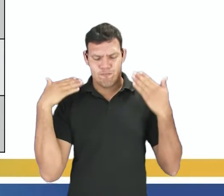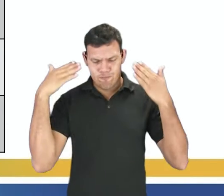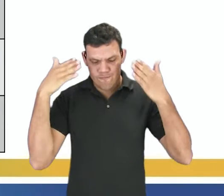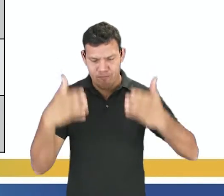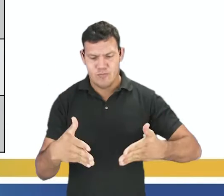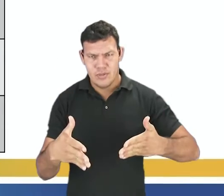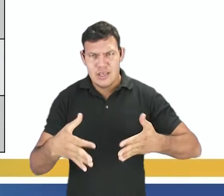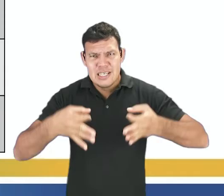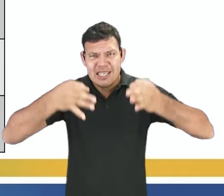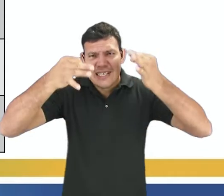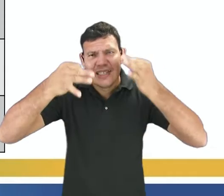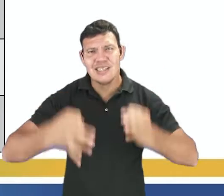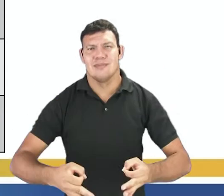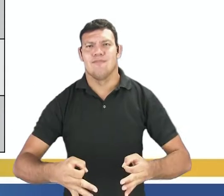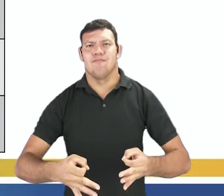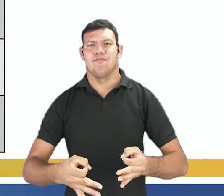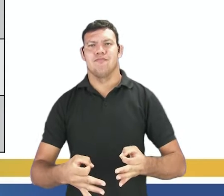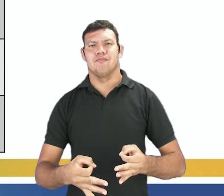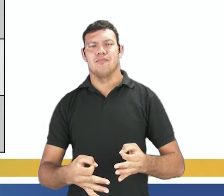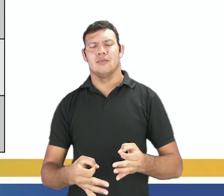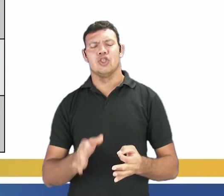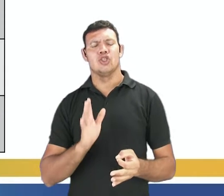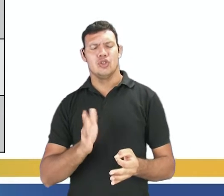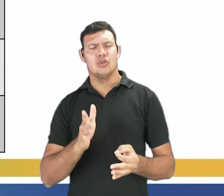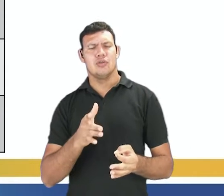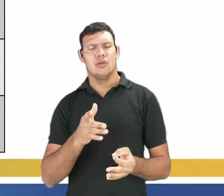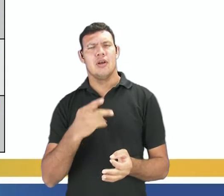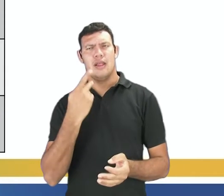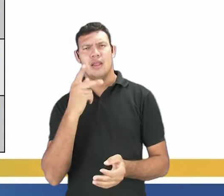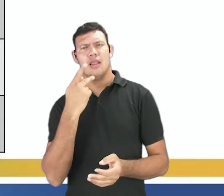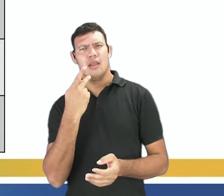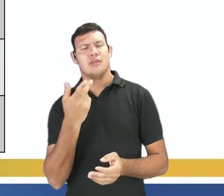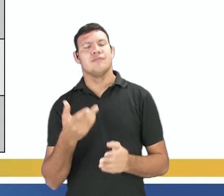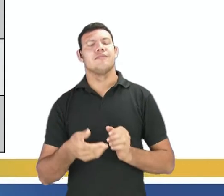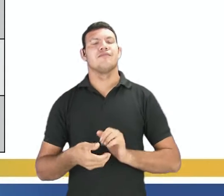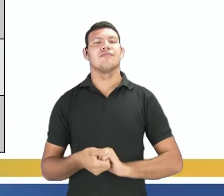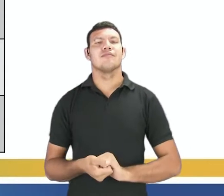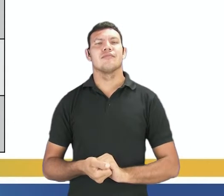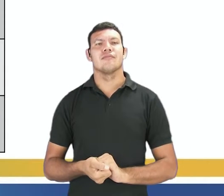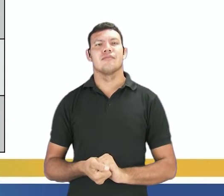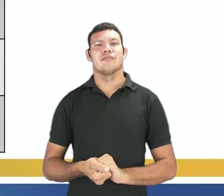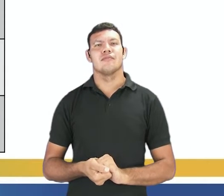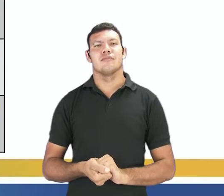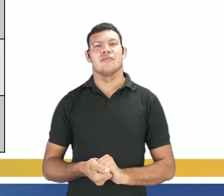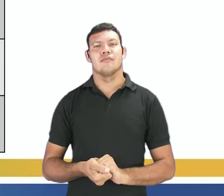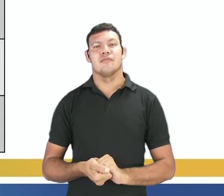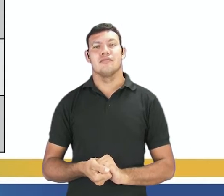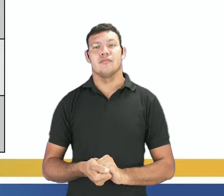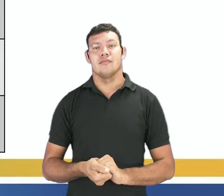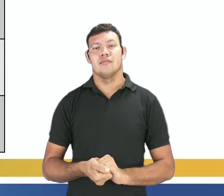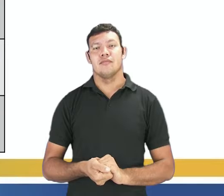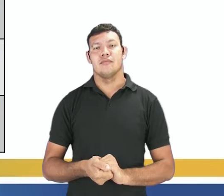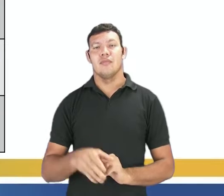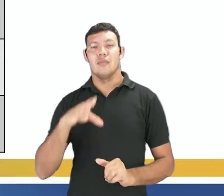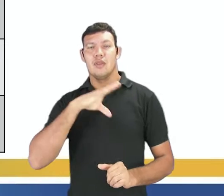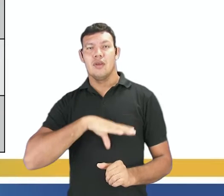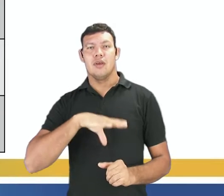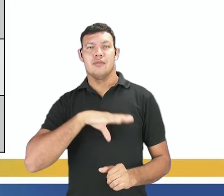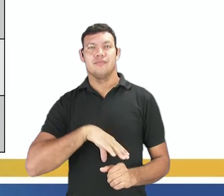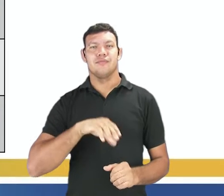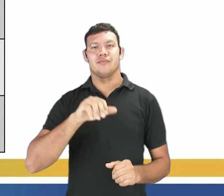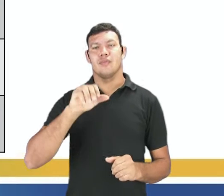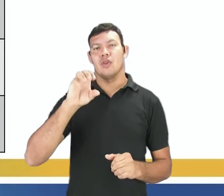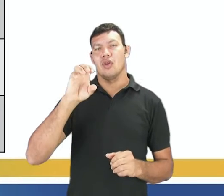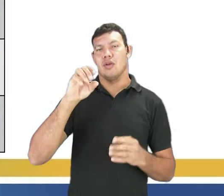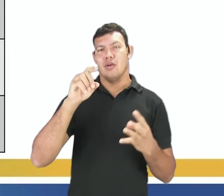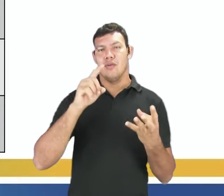específico, essa é a palavra importante, que já fora mencionado. Corresponde aos artigos em português o, a, os e